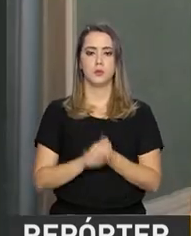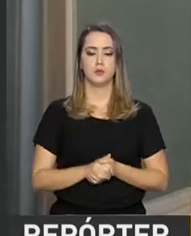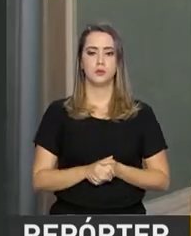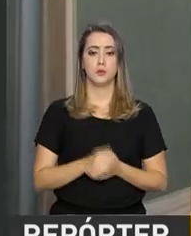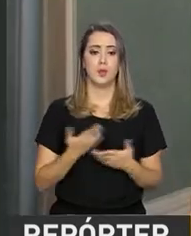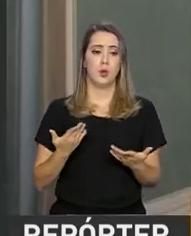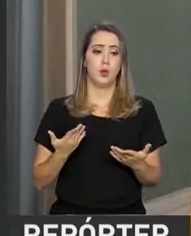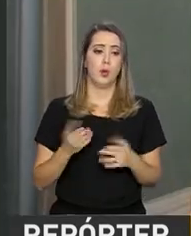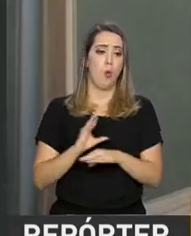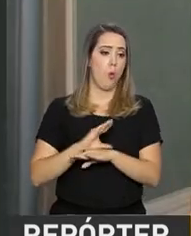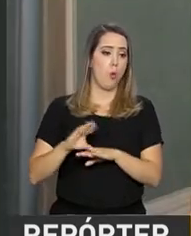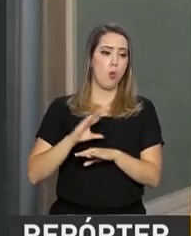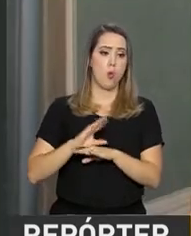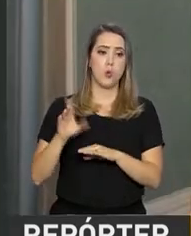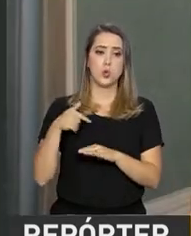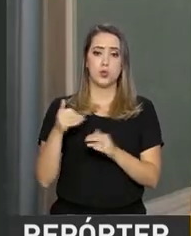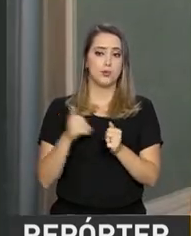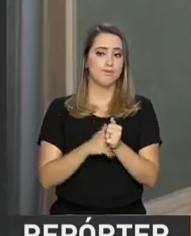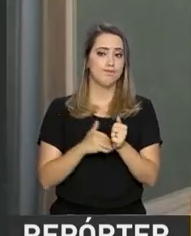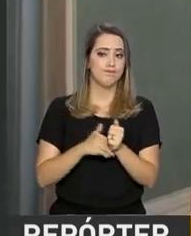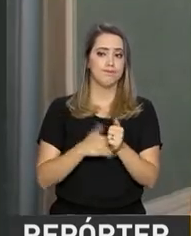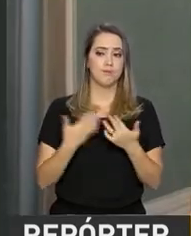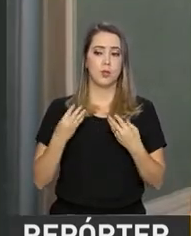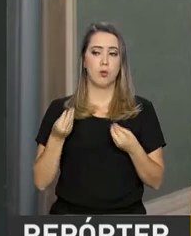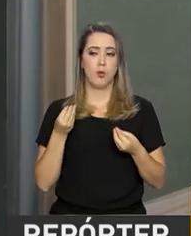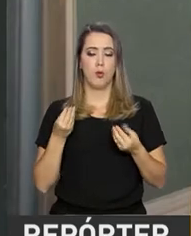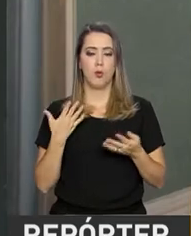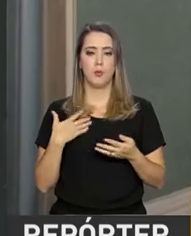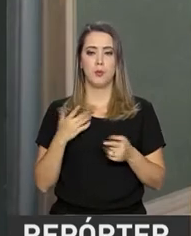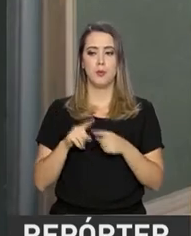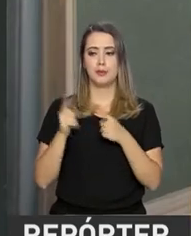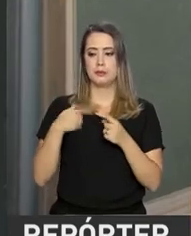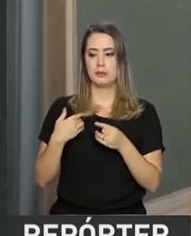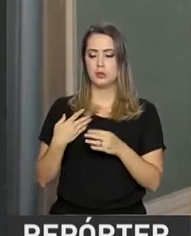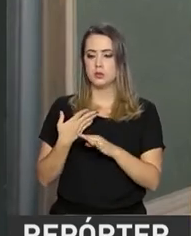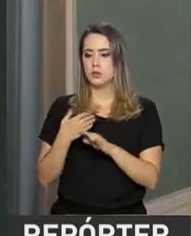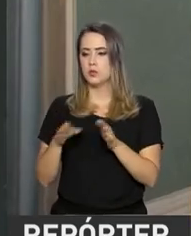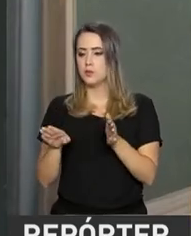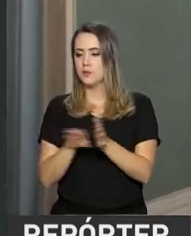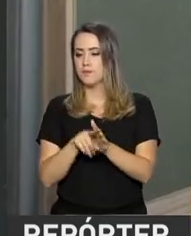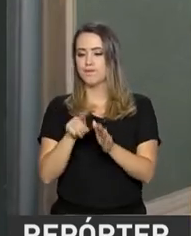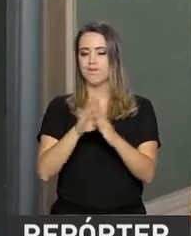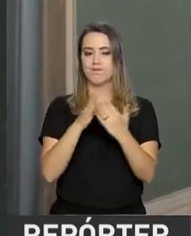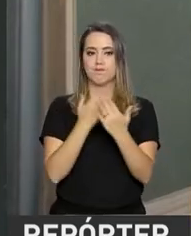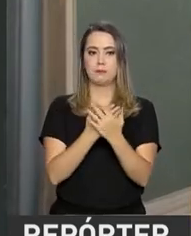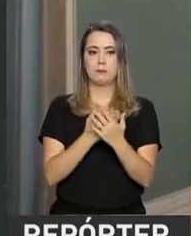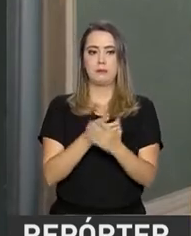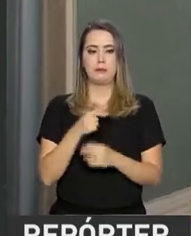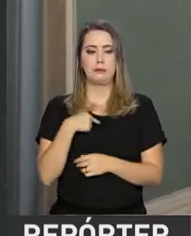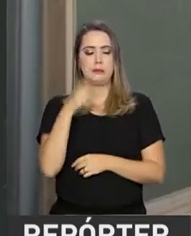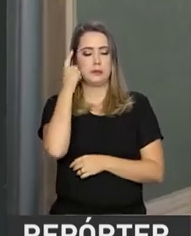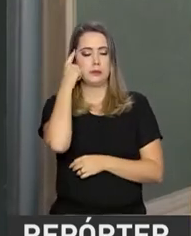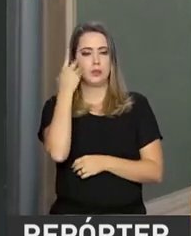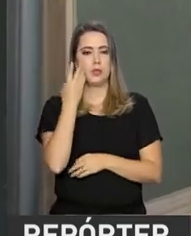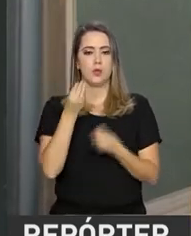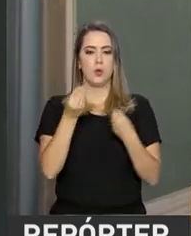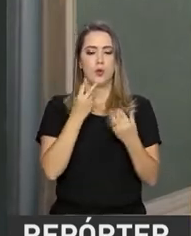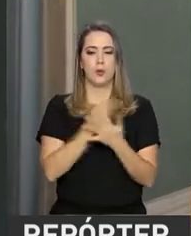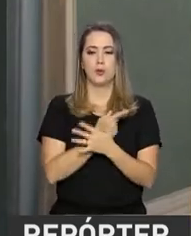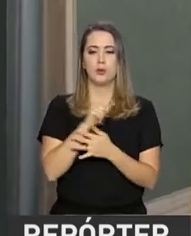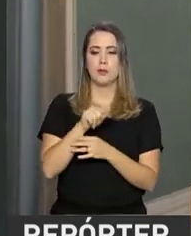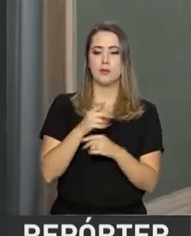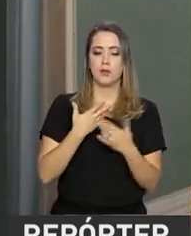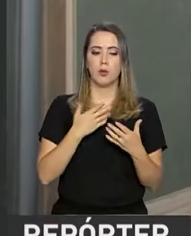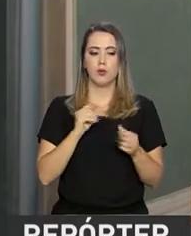mistério para nós estudantes de primeiro quanto em um primeiro contato que a gente nunca teve a gente fica sempre pensando como se pode aconteceu